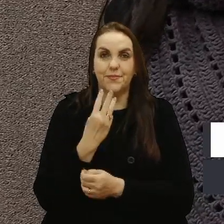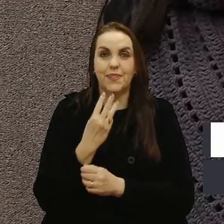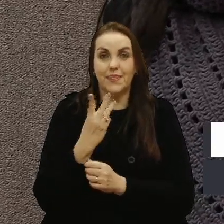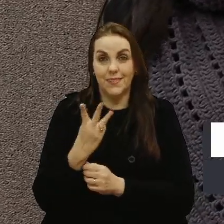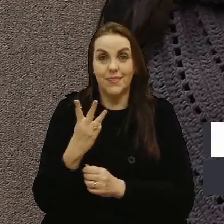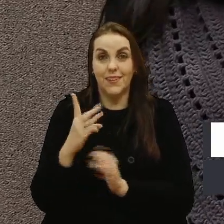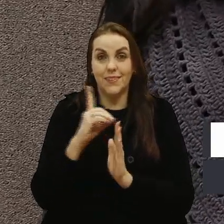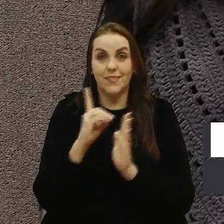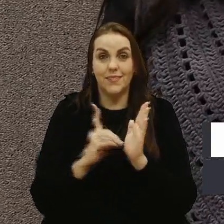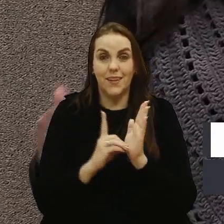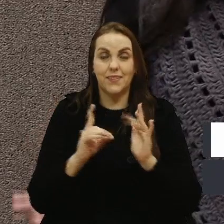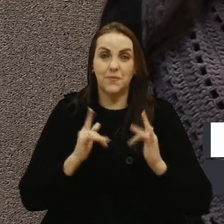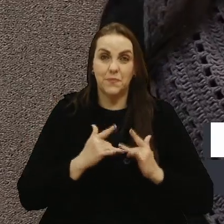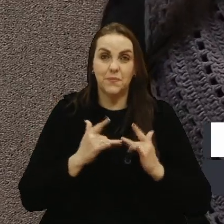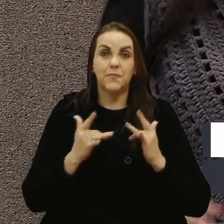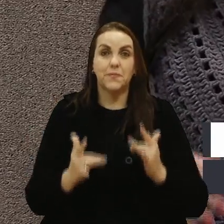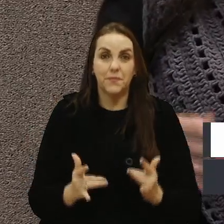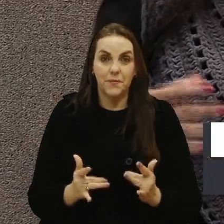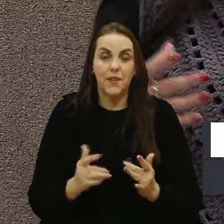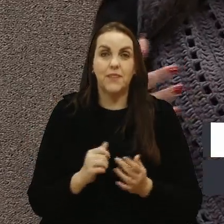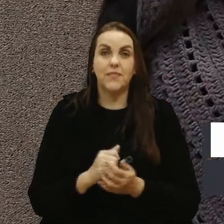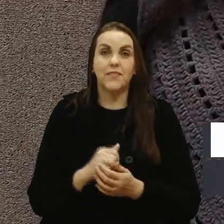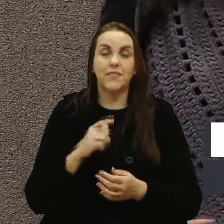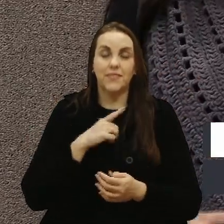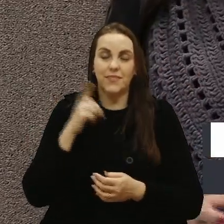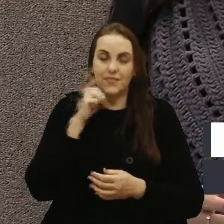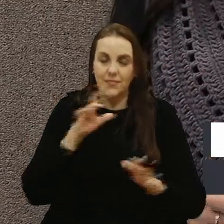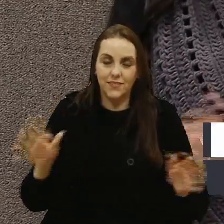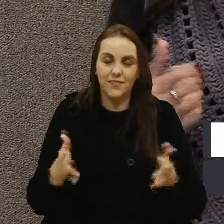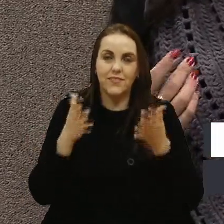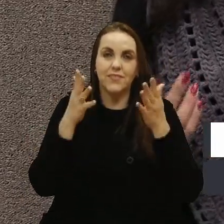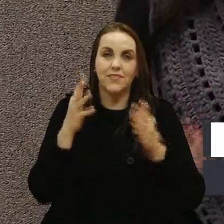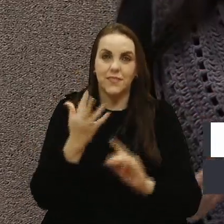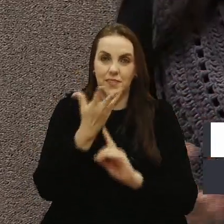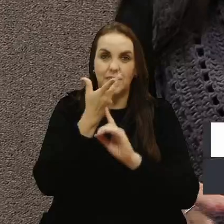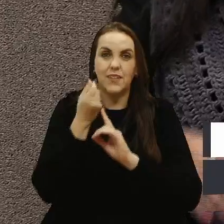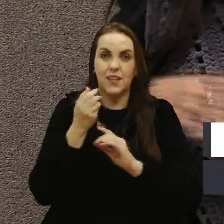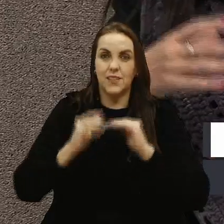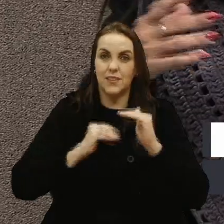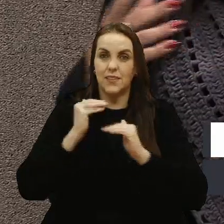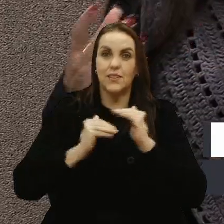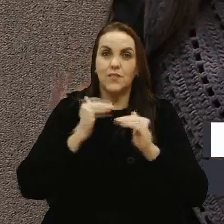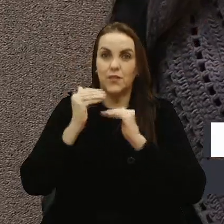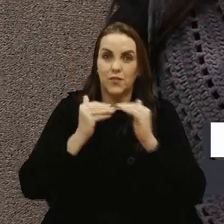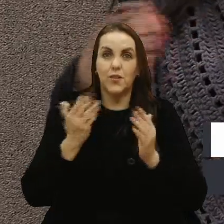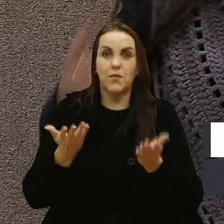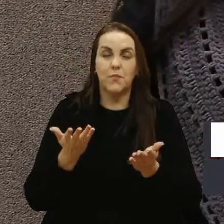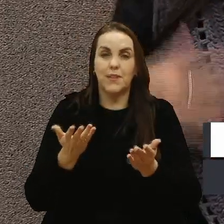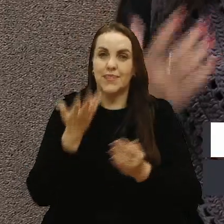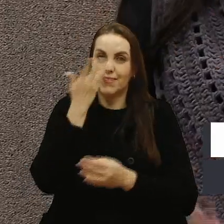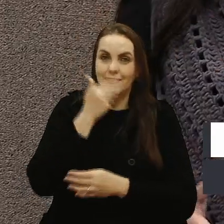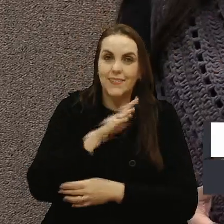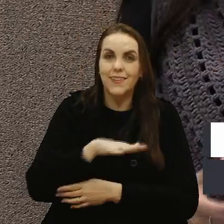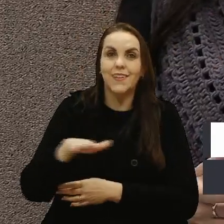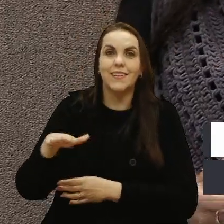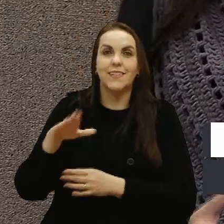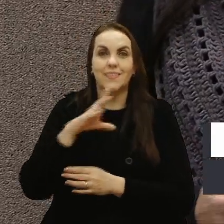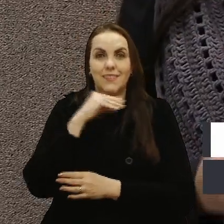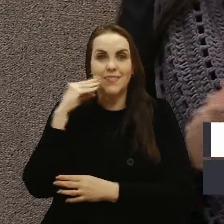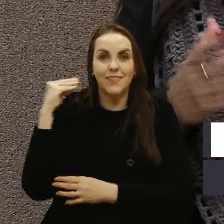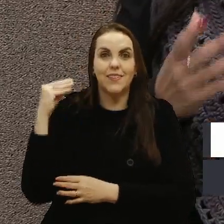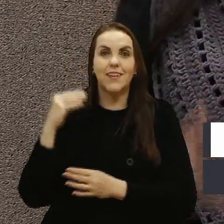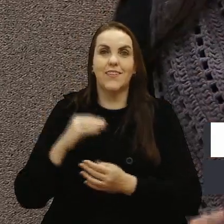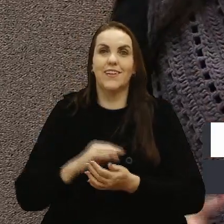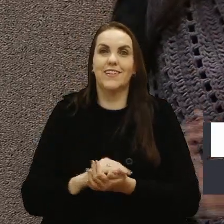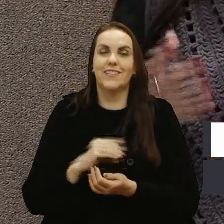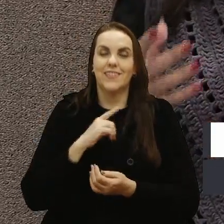de dedicação e incentivo à arte, promovendo cada vez mais o desenvolvimento de crianças, de adolescentes, de